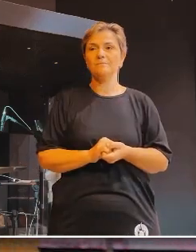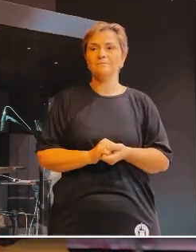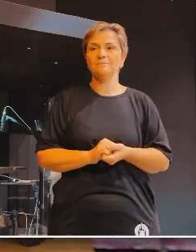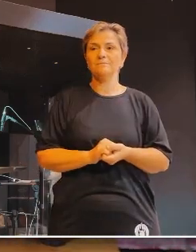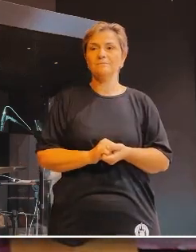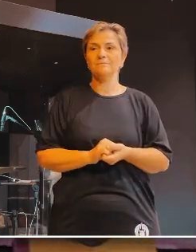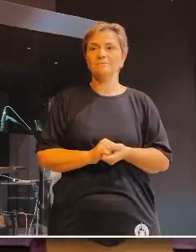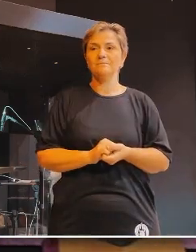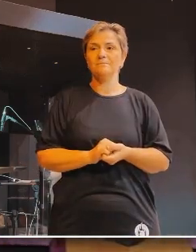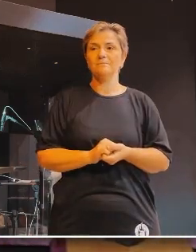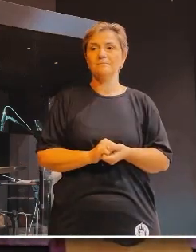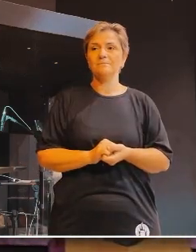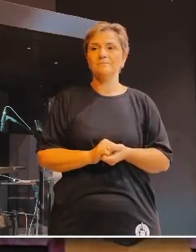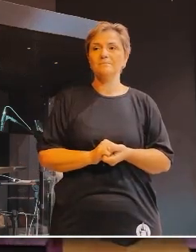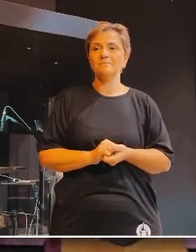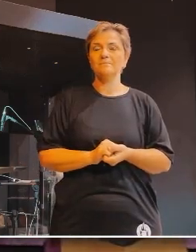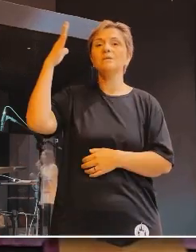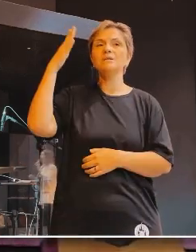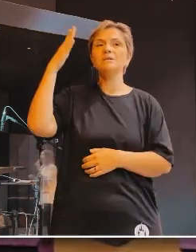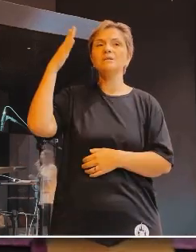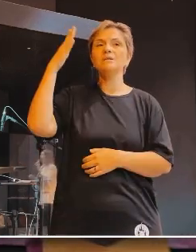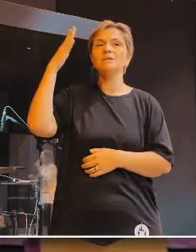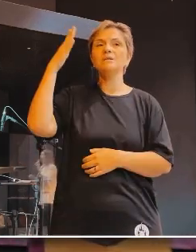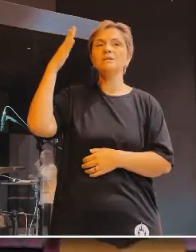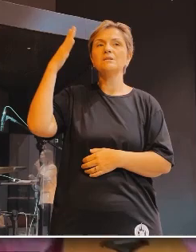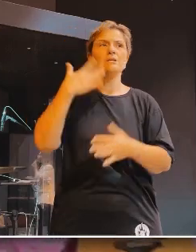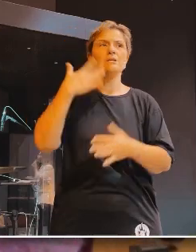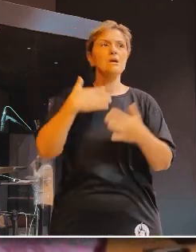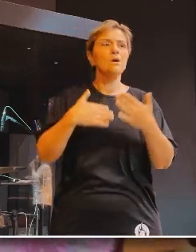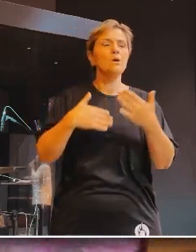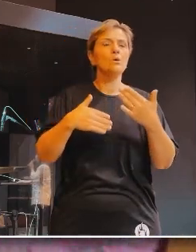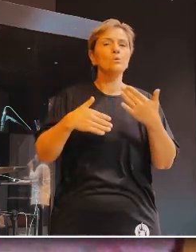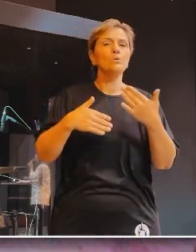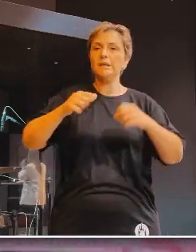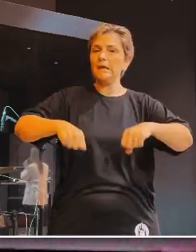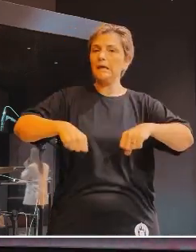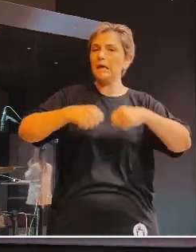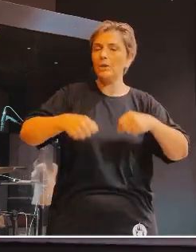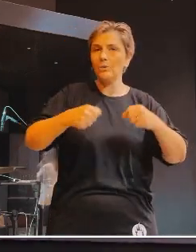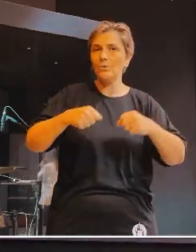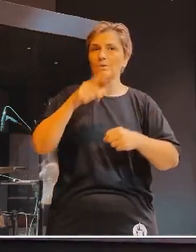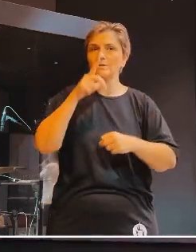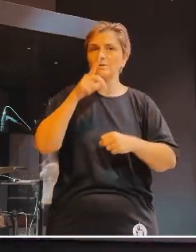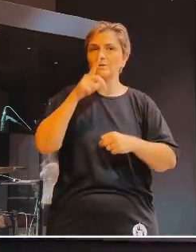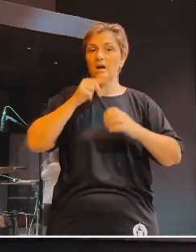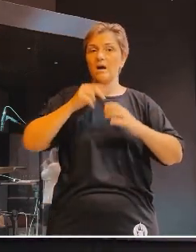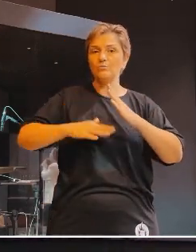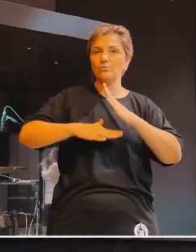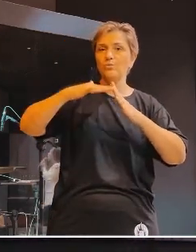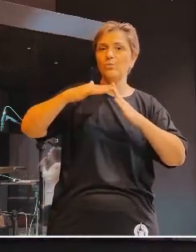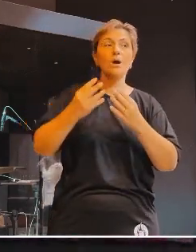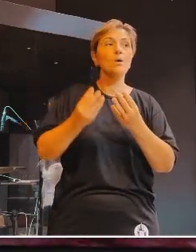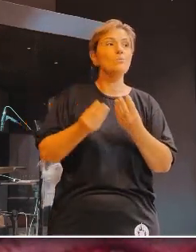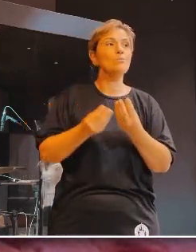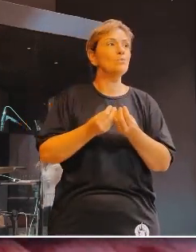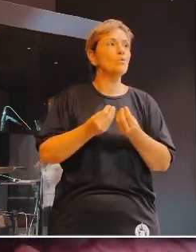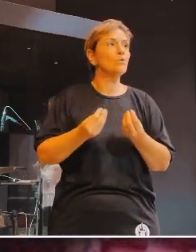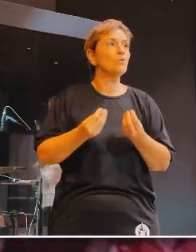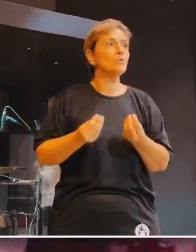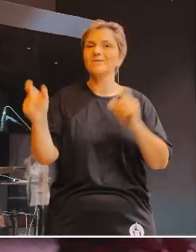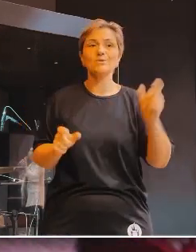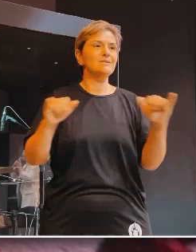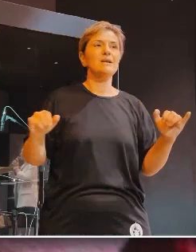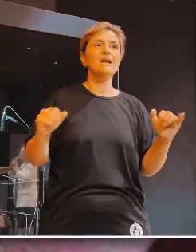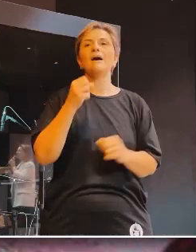Quando aconteceu tudo que aconteceu aqui em Canoas sobre a enchente, muitas pessoas falaram: ainda bem que eu estou em